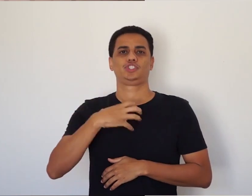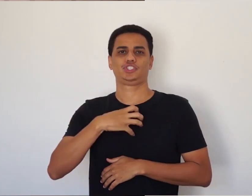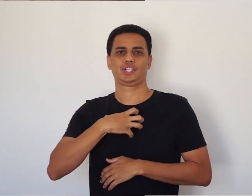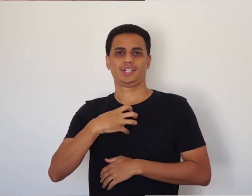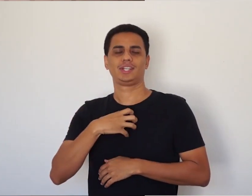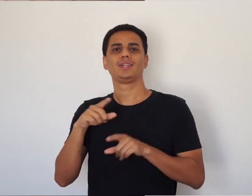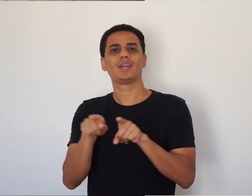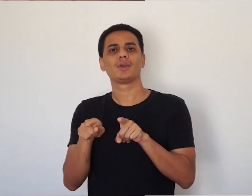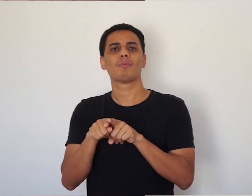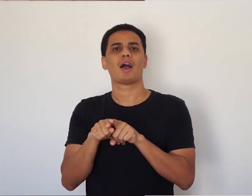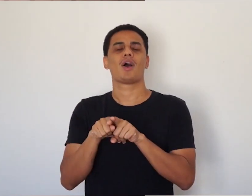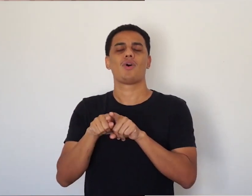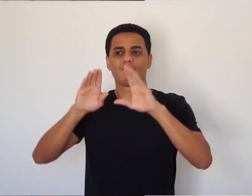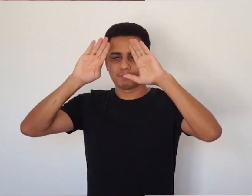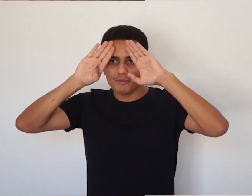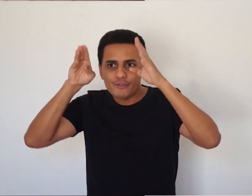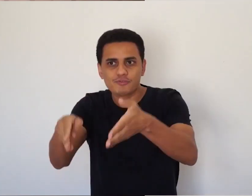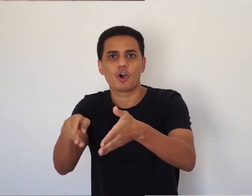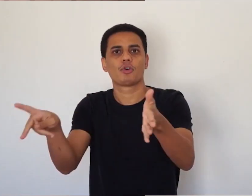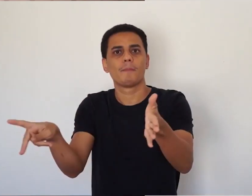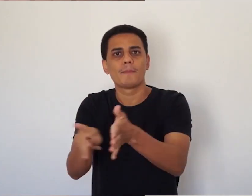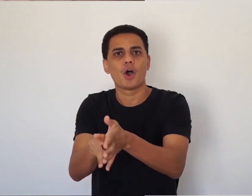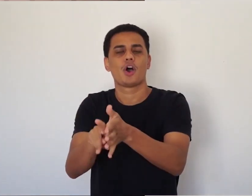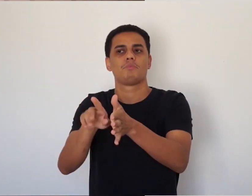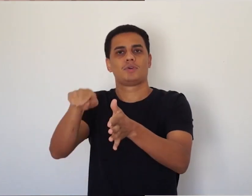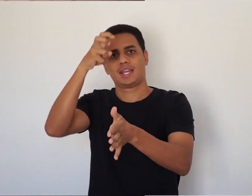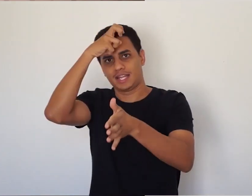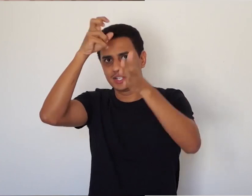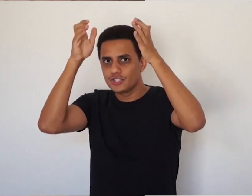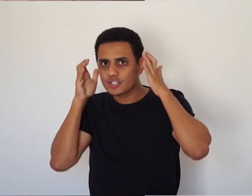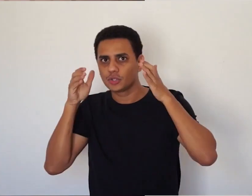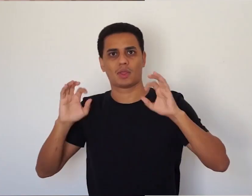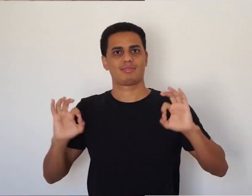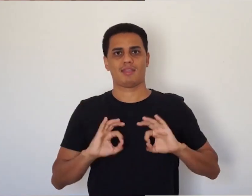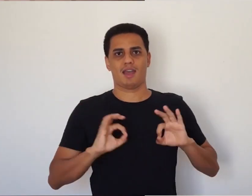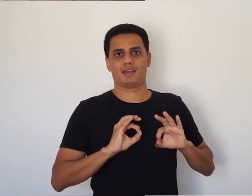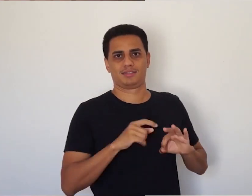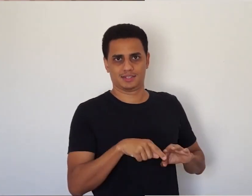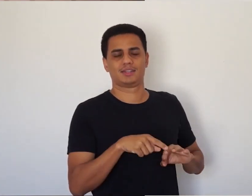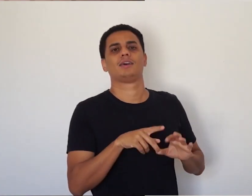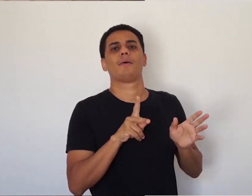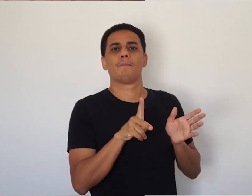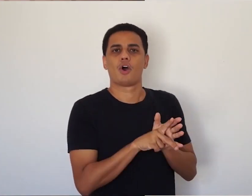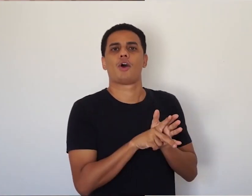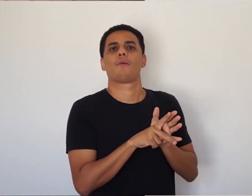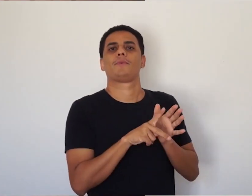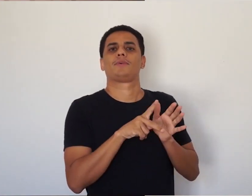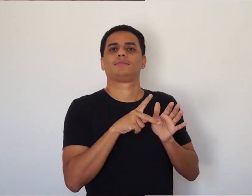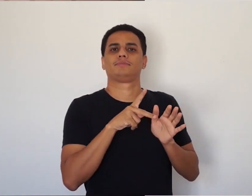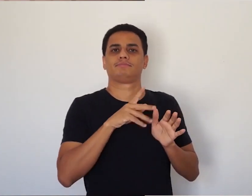Deus realmente impedir que esta praga caísse sobre também o povo de Israel. Eles precisariam